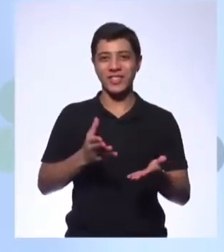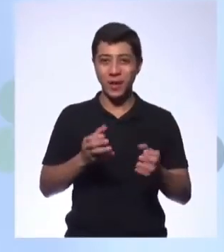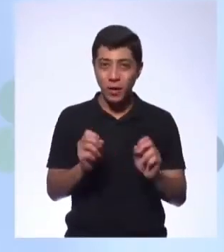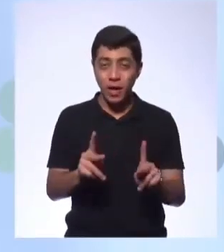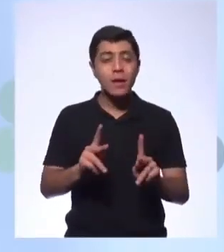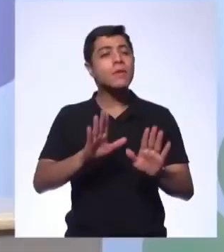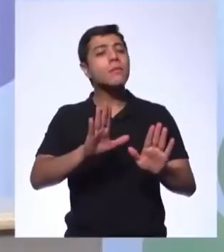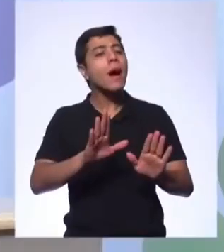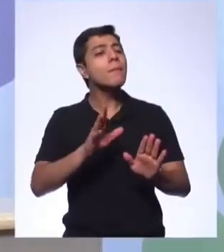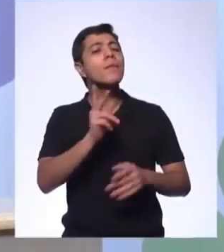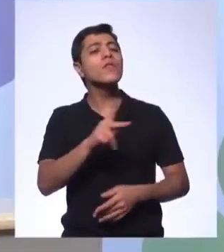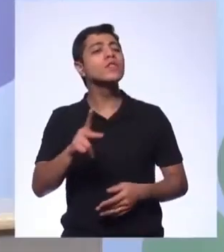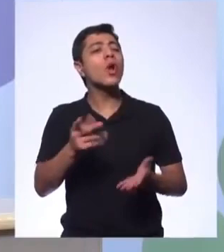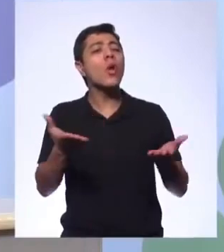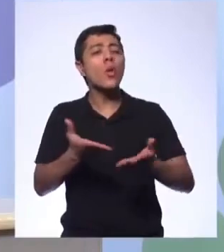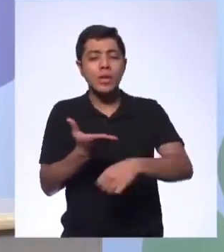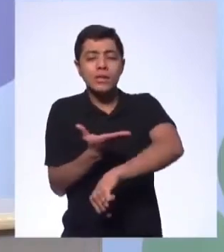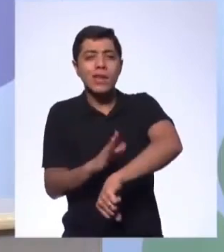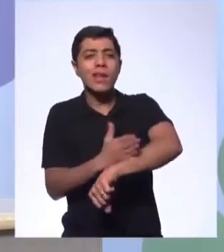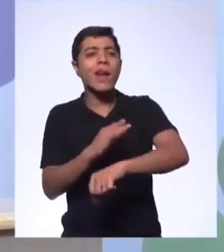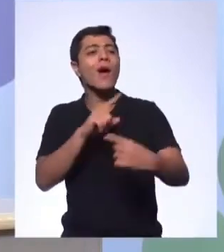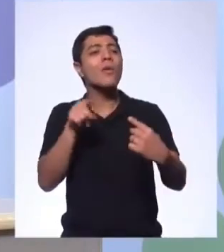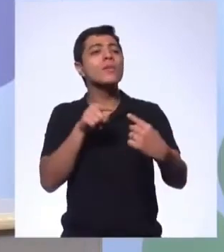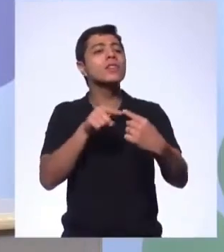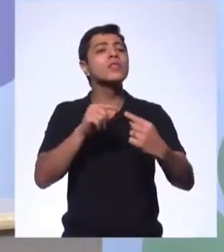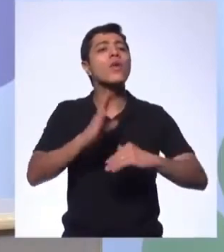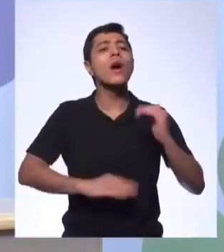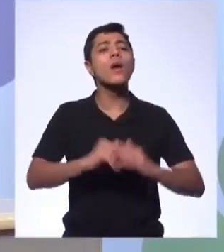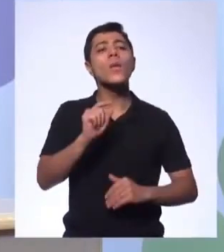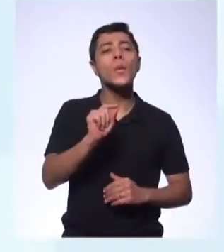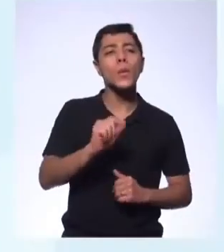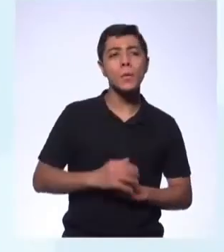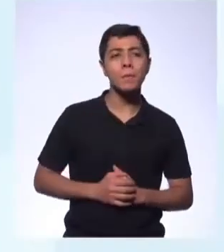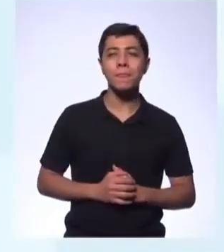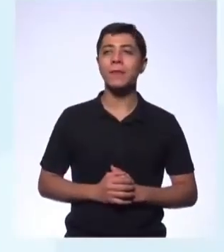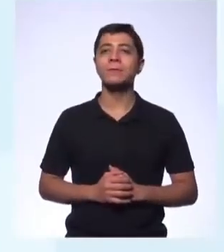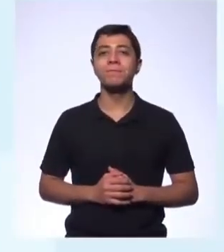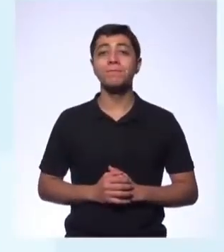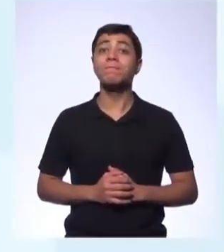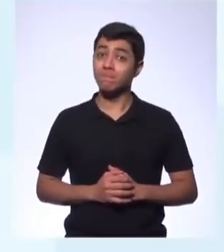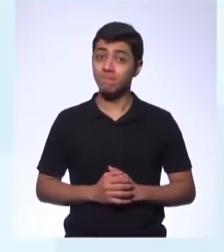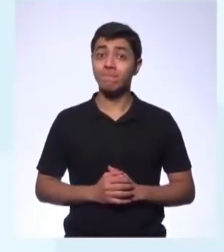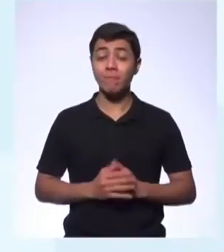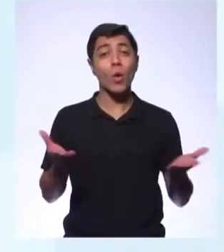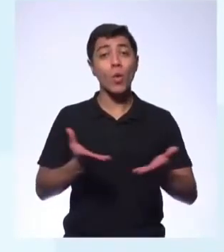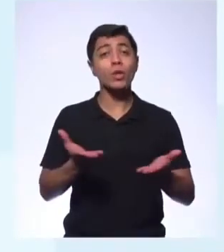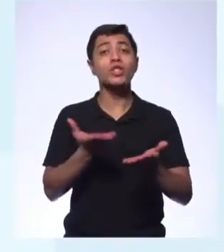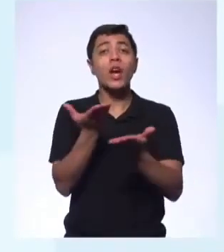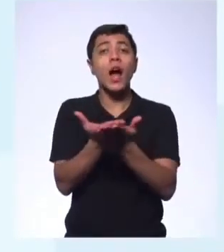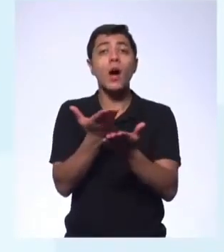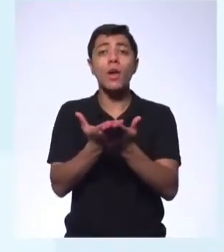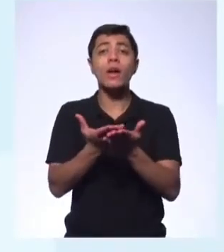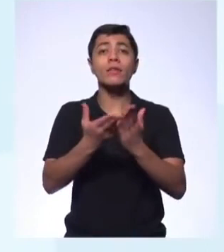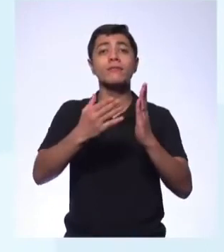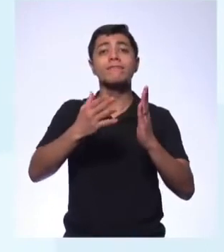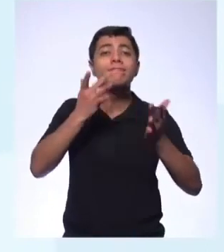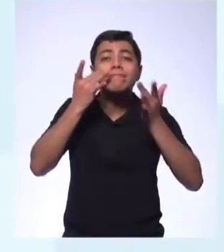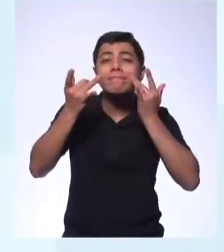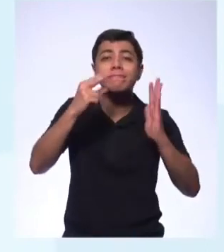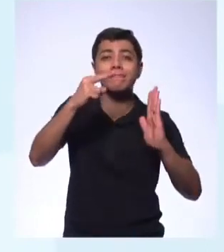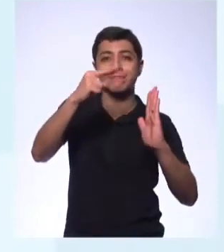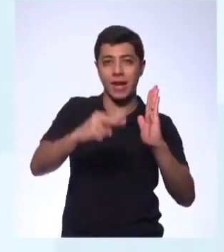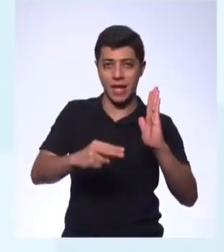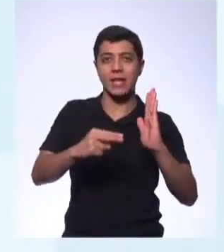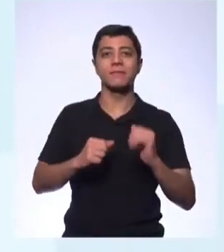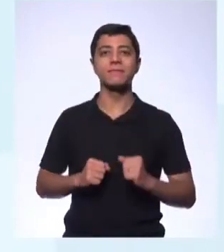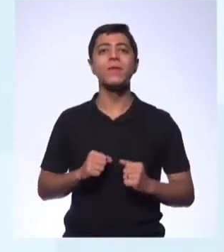professora? Então, vamos lá. Então, a aula de hoje é leitura dramática. E quais são aí os objetivos da aula? Reconhecer e